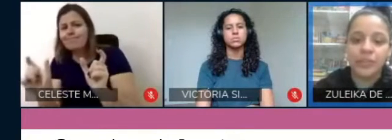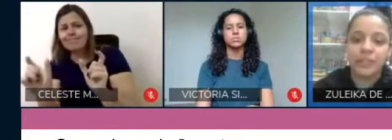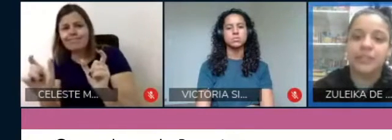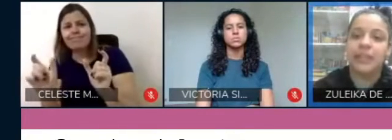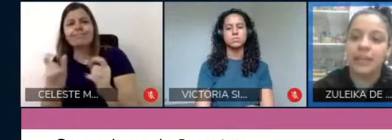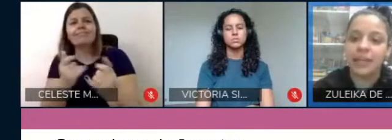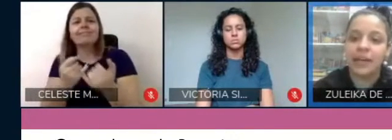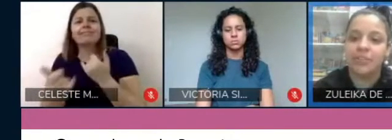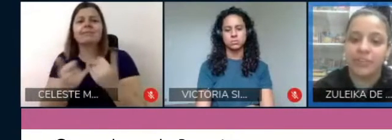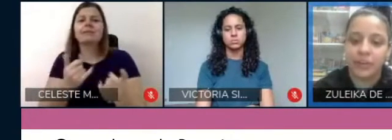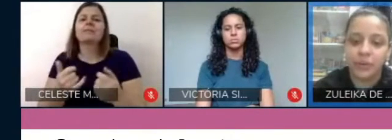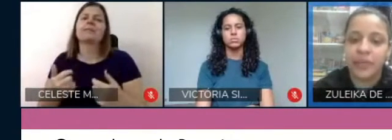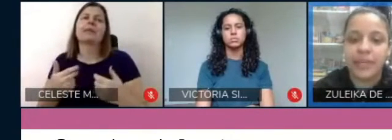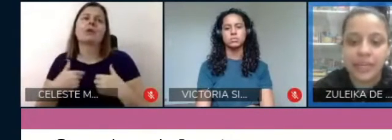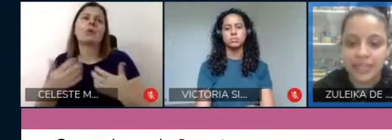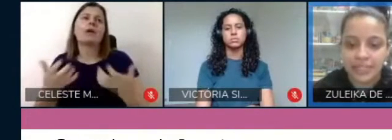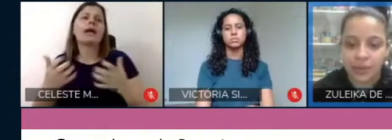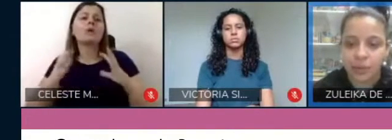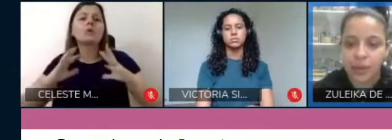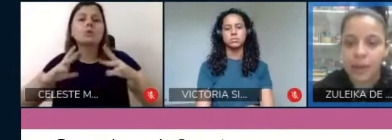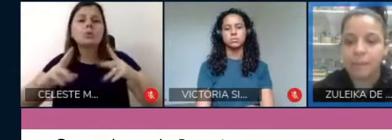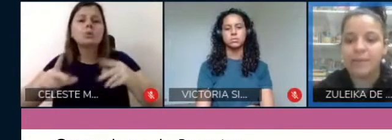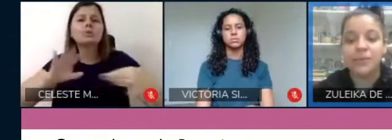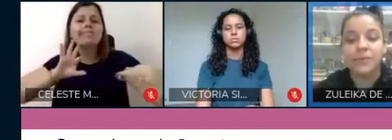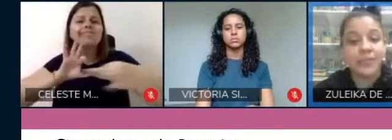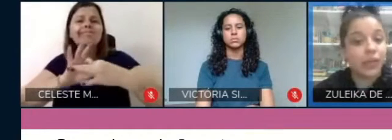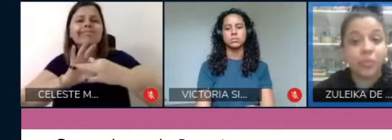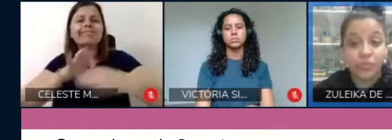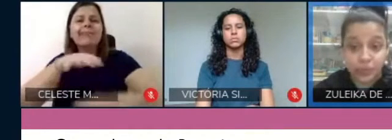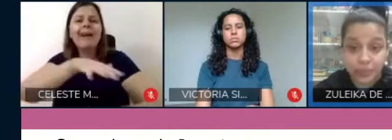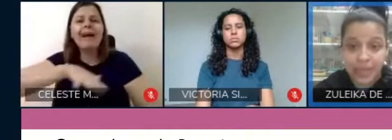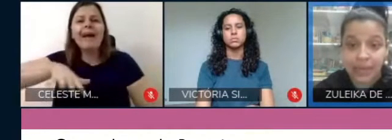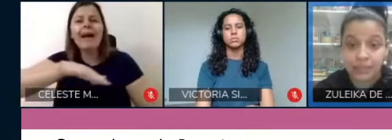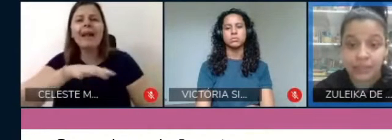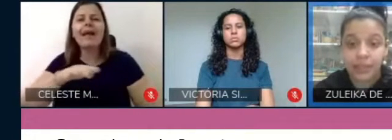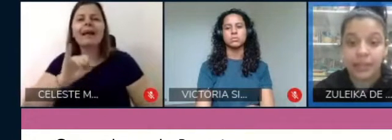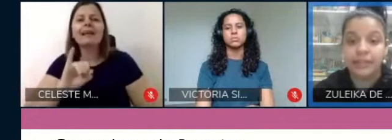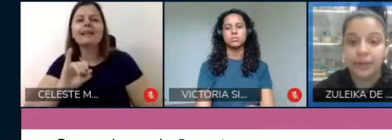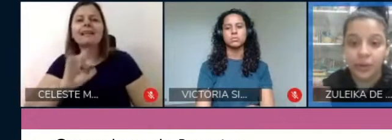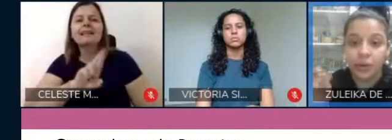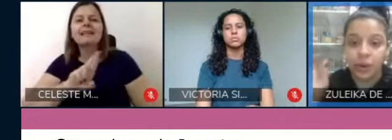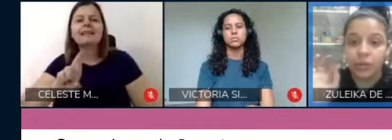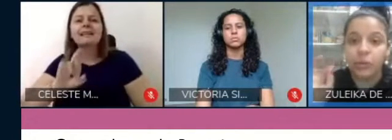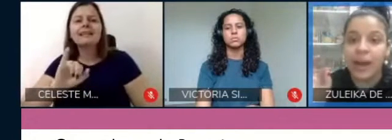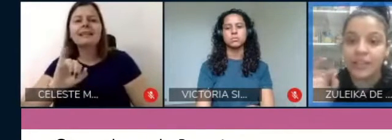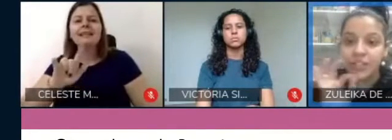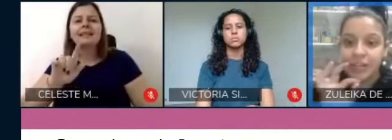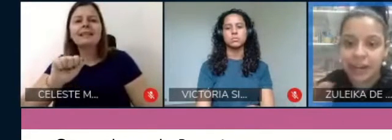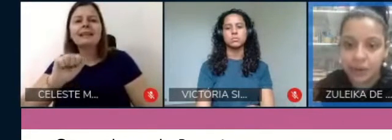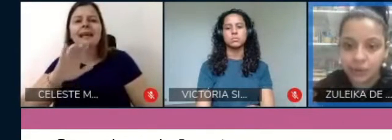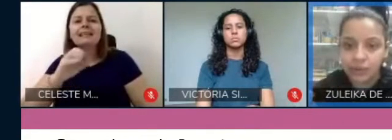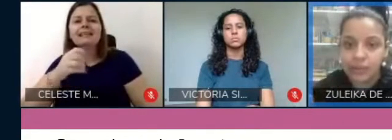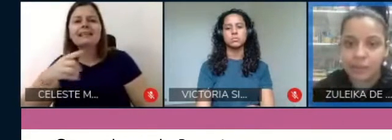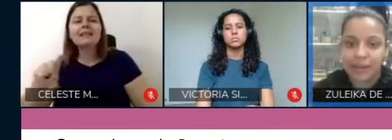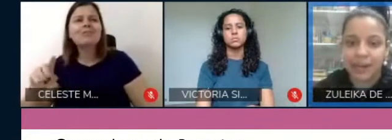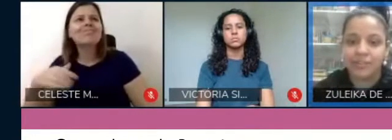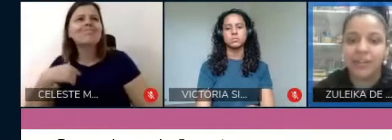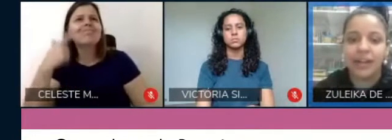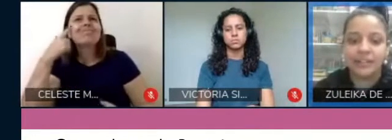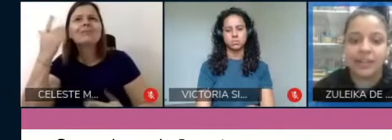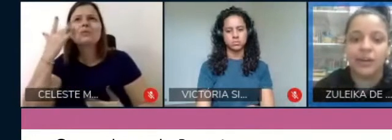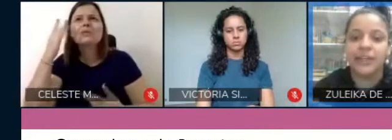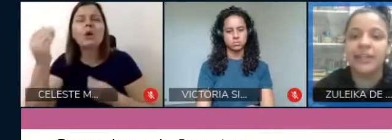eu quero tudo que tenha a ver com irrigação, mas eu não sei como foi usado. Então, eu coloco o radical